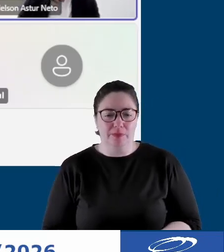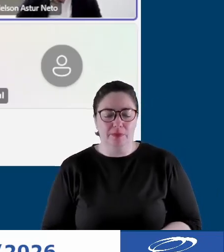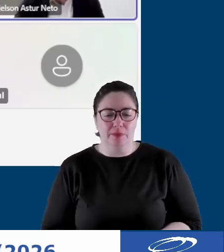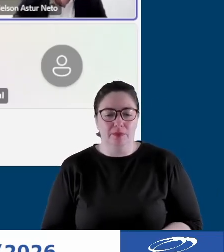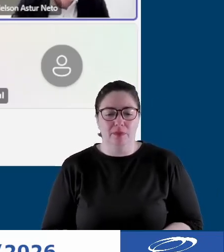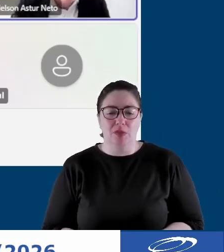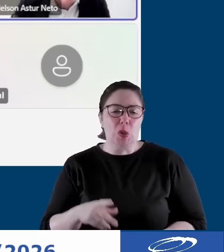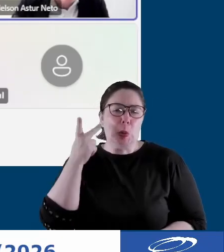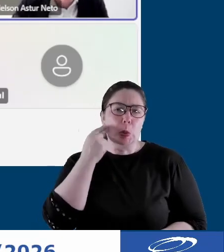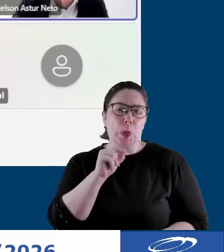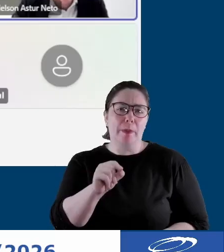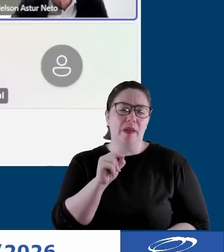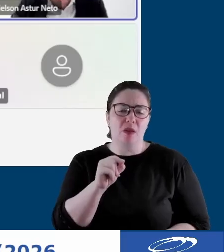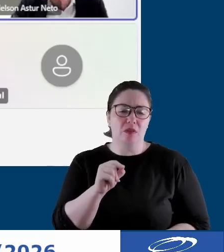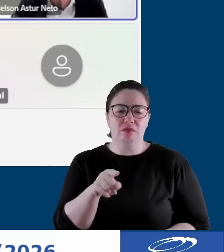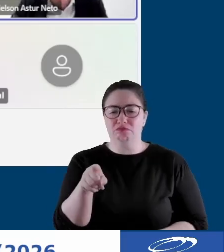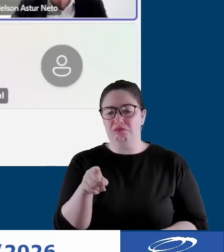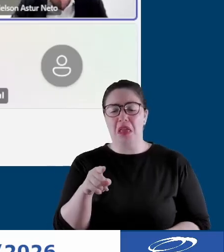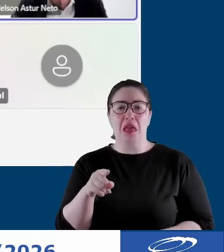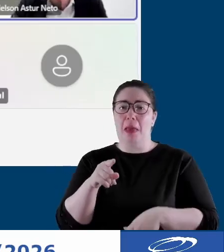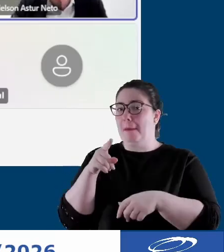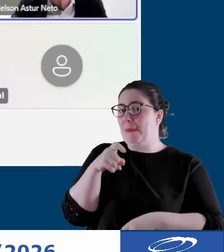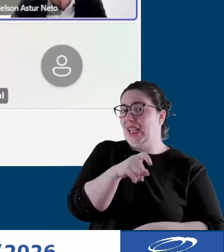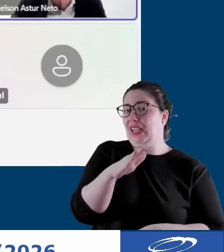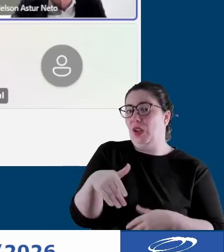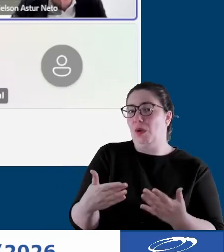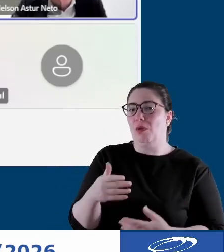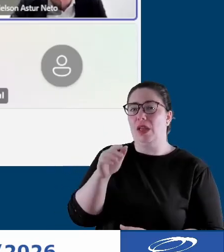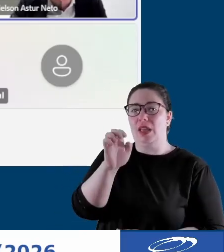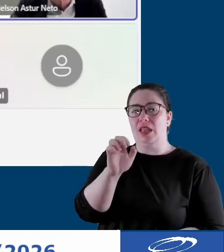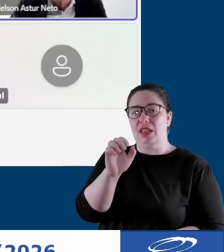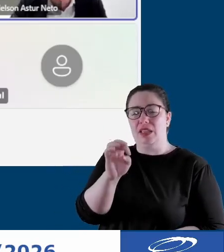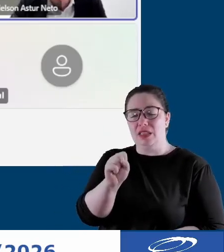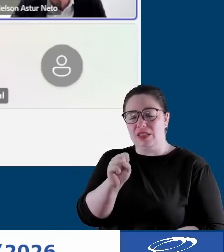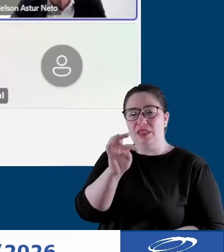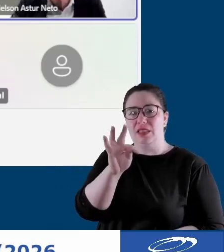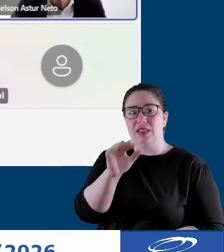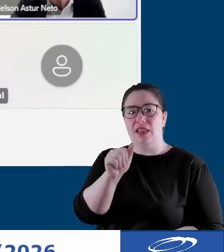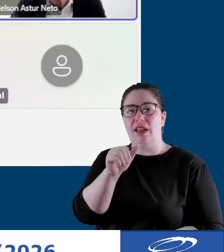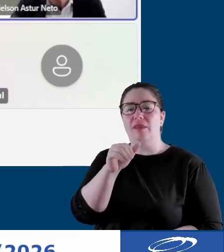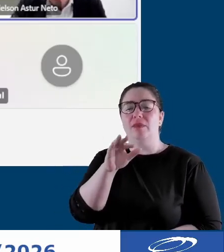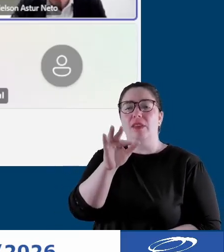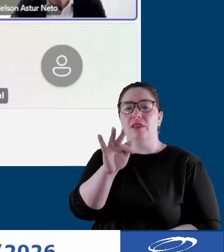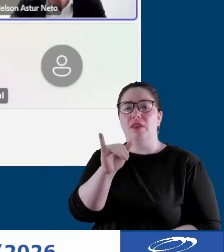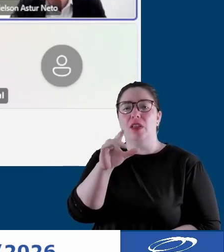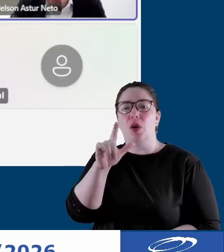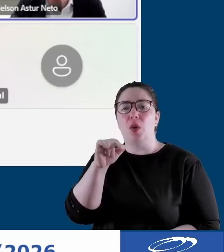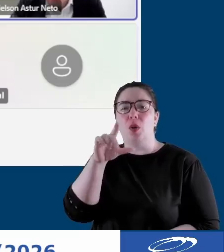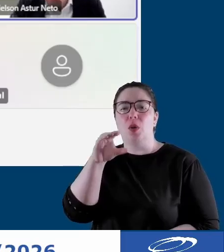lidando com Staphylococcus, seja MRSA ou MSSA, ou Streptococcus,